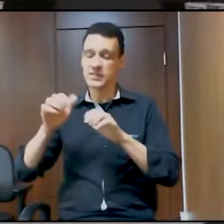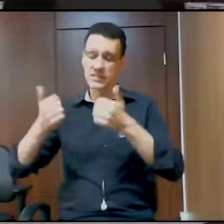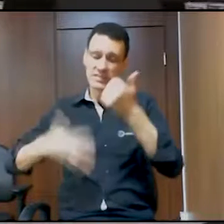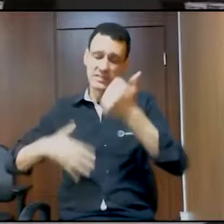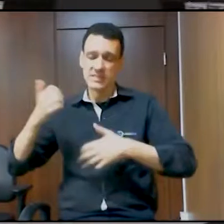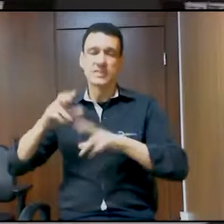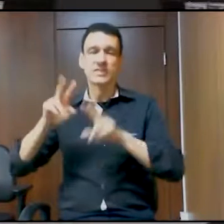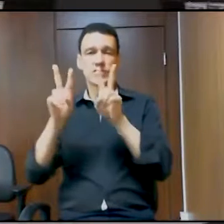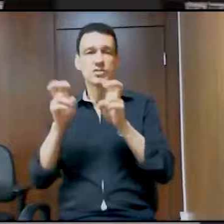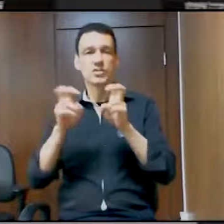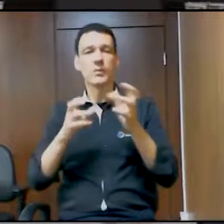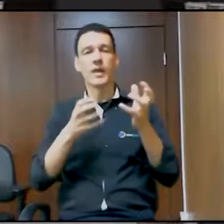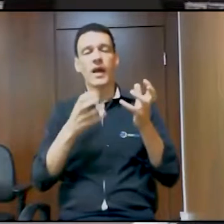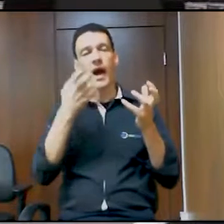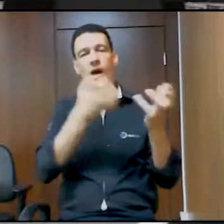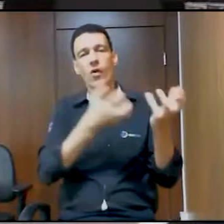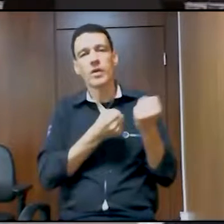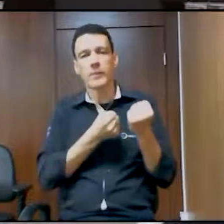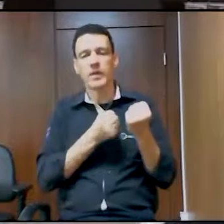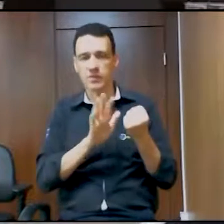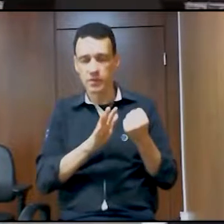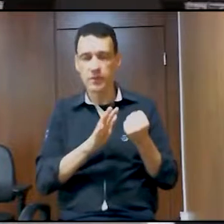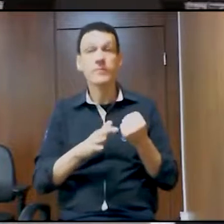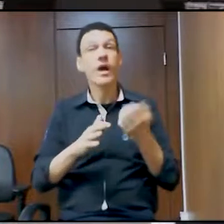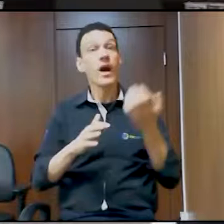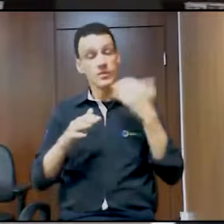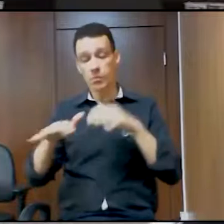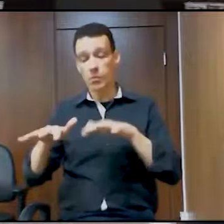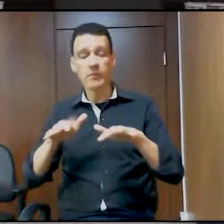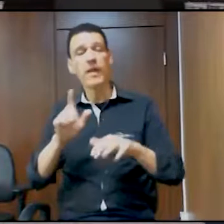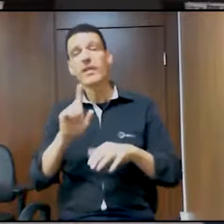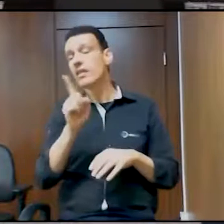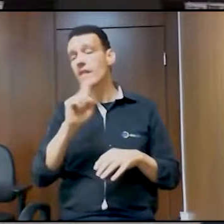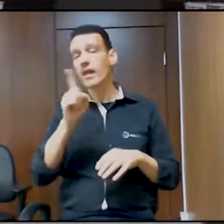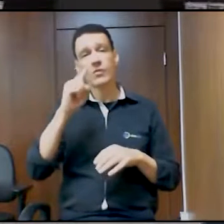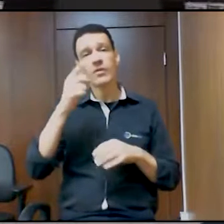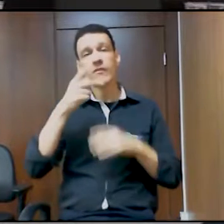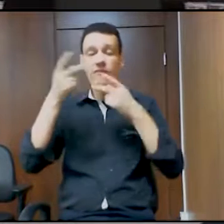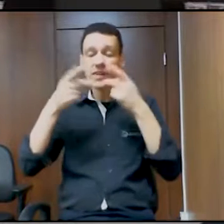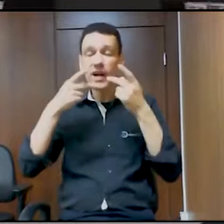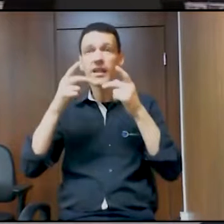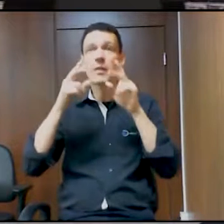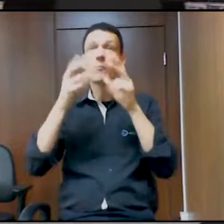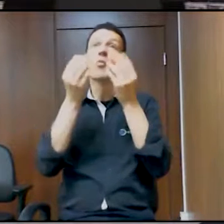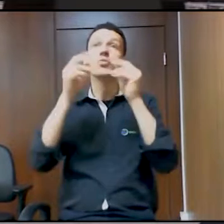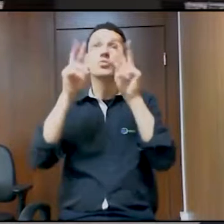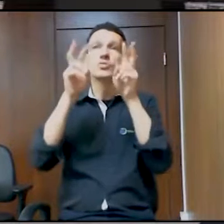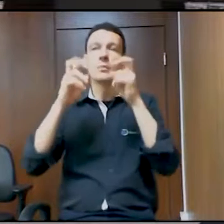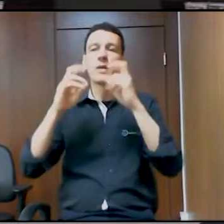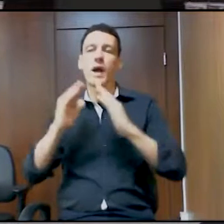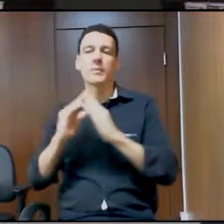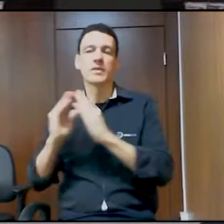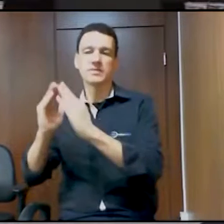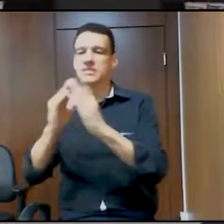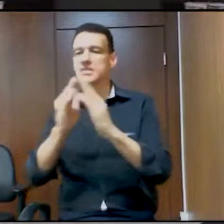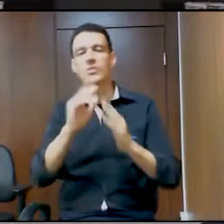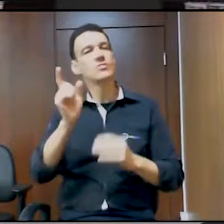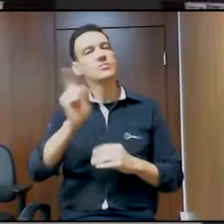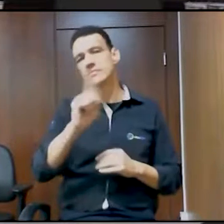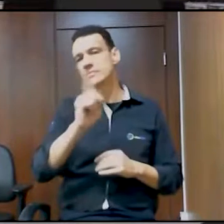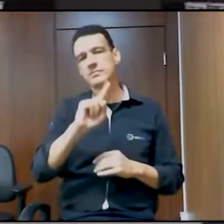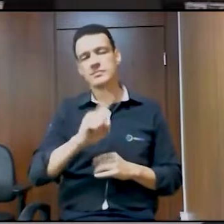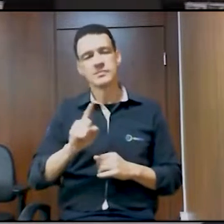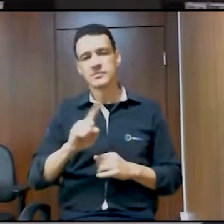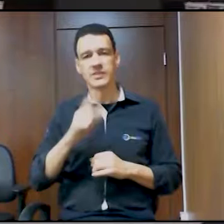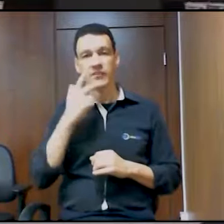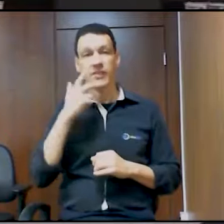de 2009, mesmo os movimentos não estavam olhando com tanta força para a habitação. Mas isso começa a mudar,